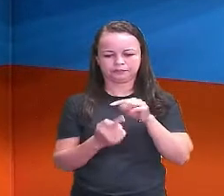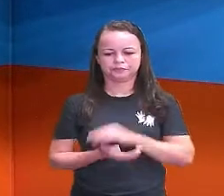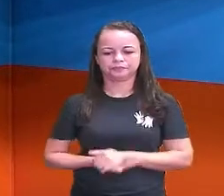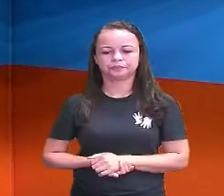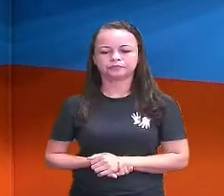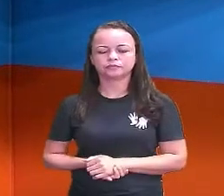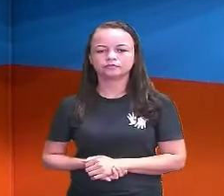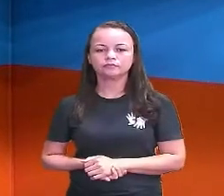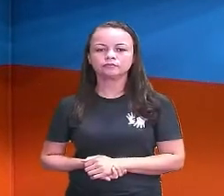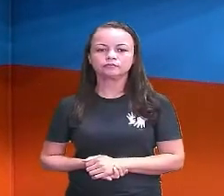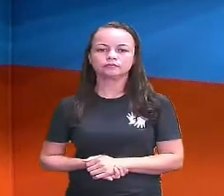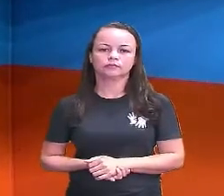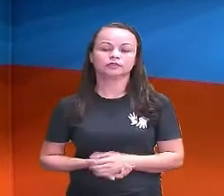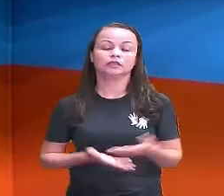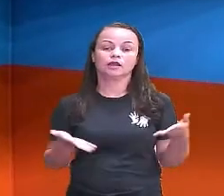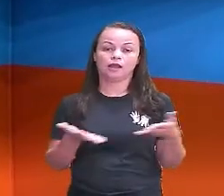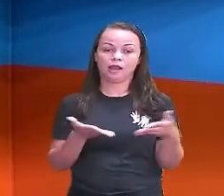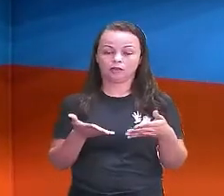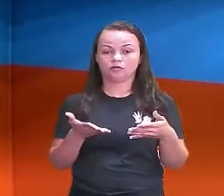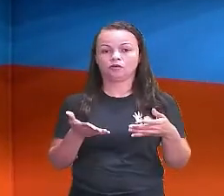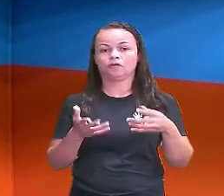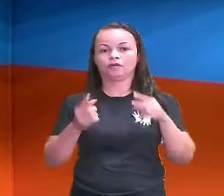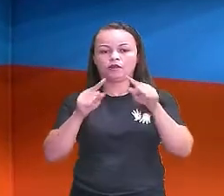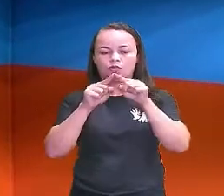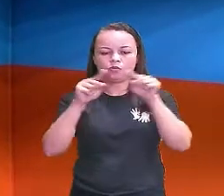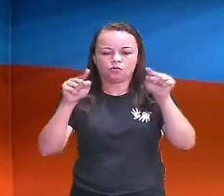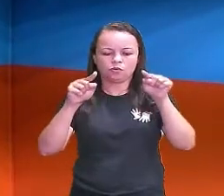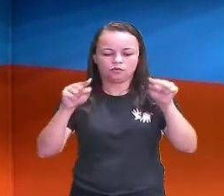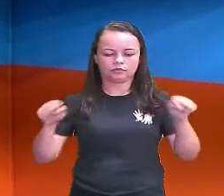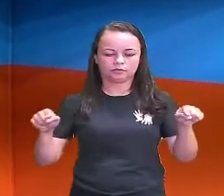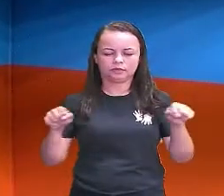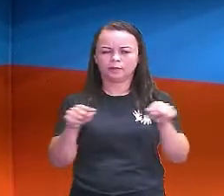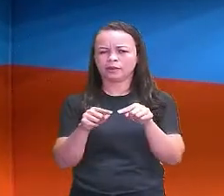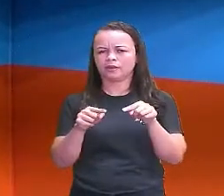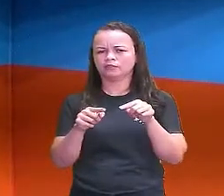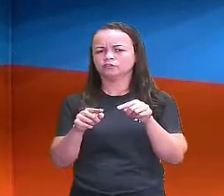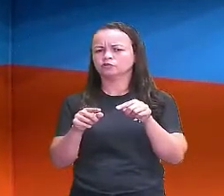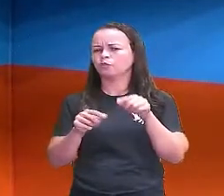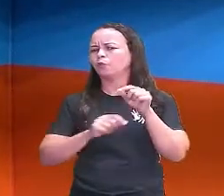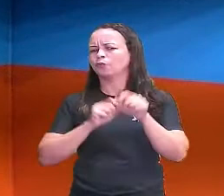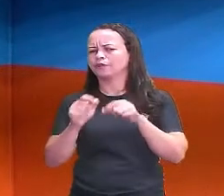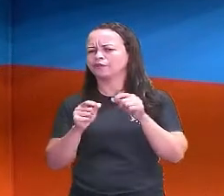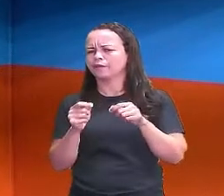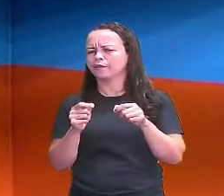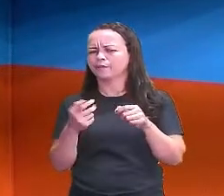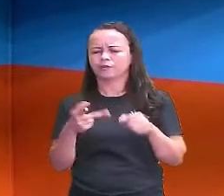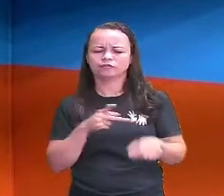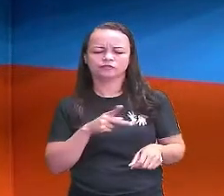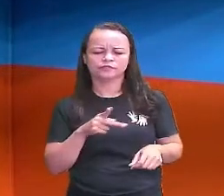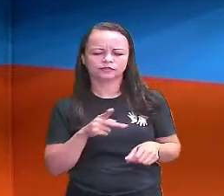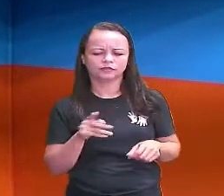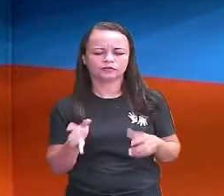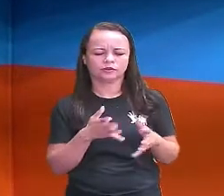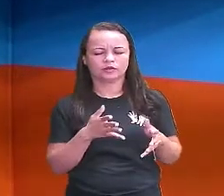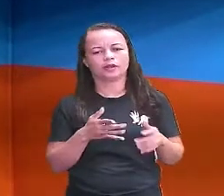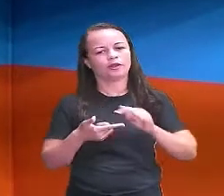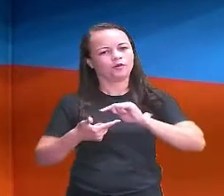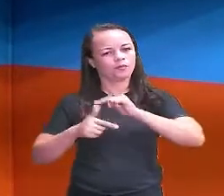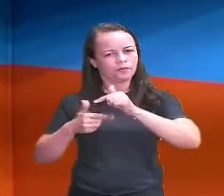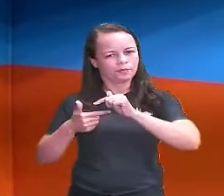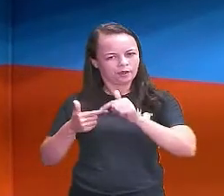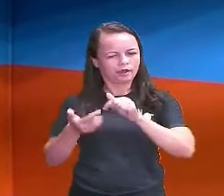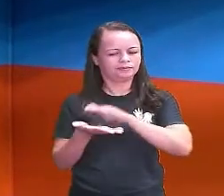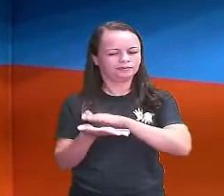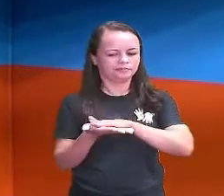continuar. Vamos ver agora o trapézio, tá certo? O que é um trapézio, professora? É uma figura geométrica